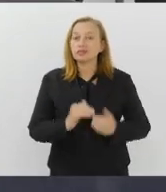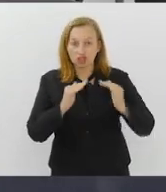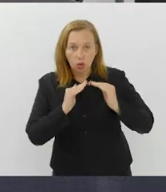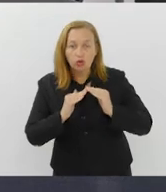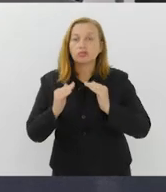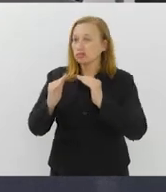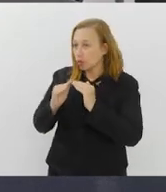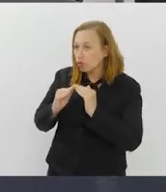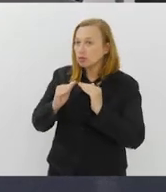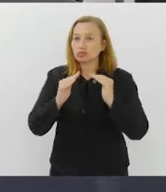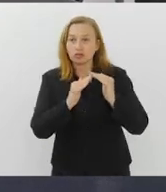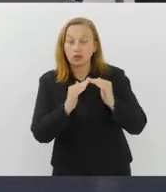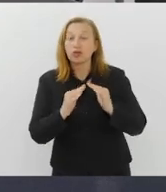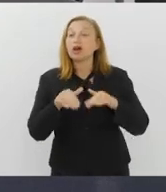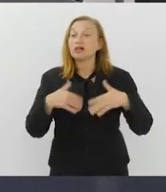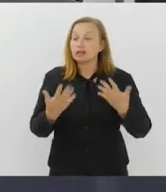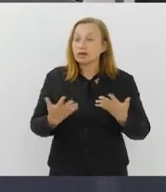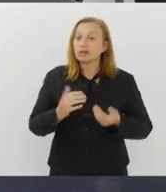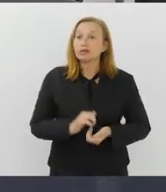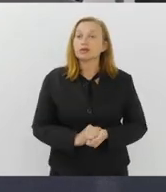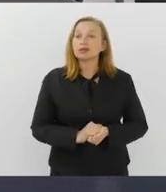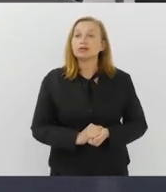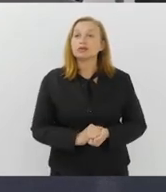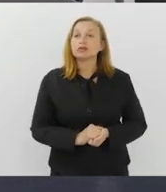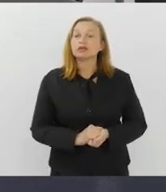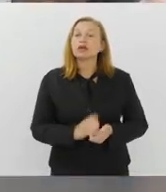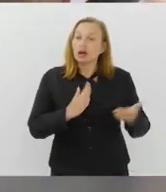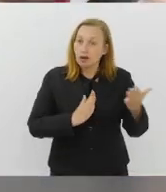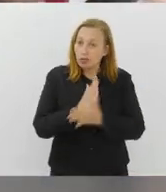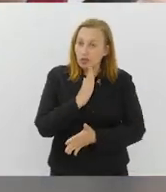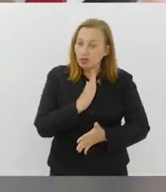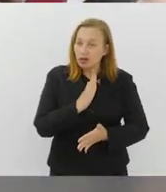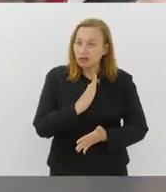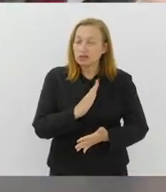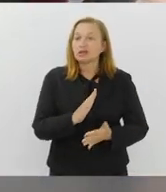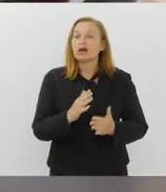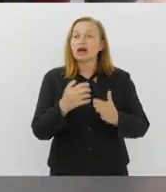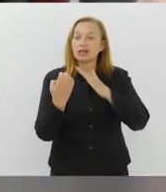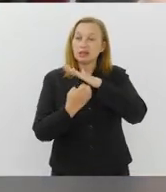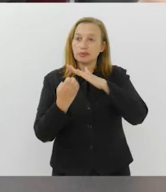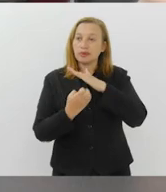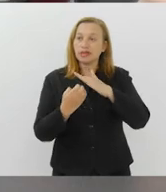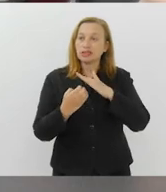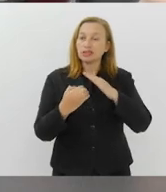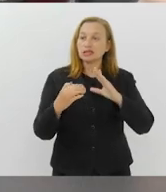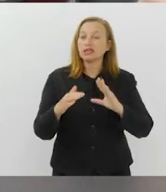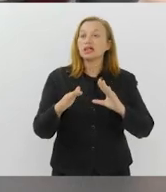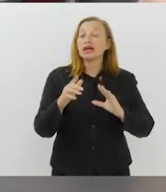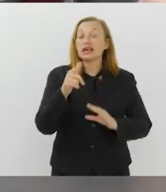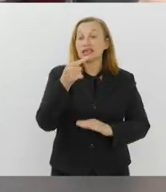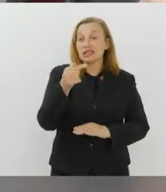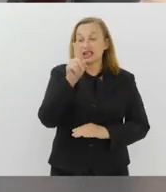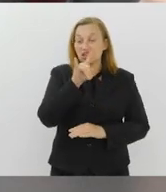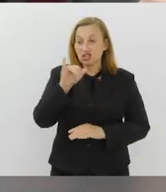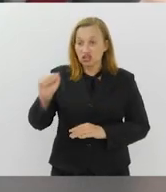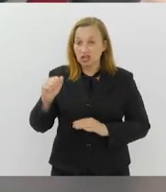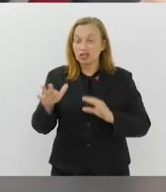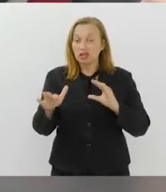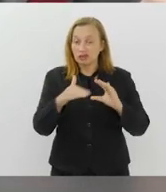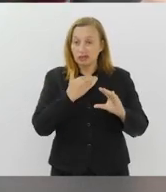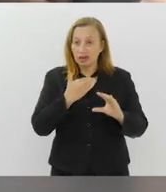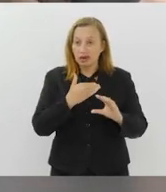Sim. Então, estão de acordo, estão aprovado. As empresas terão 7 dias úteis, então, a partir de cada ofício